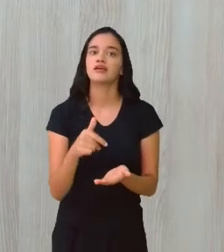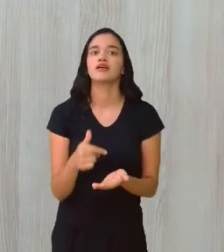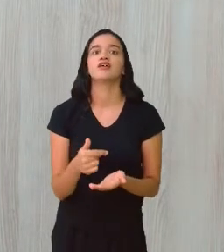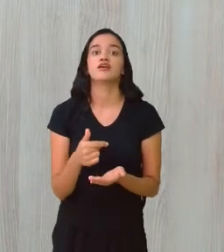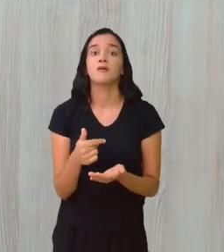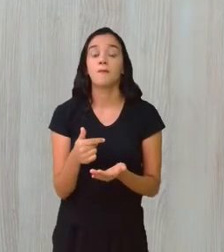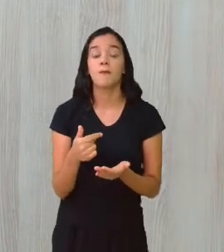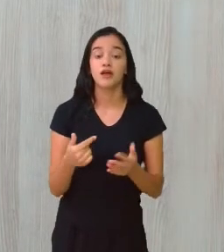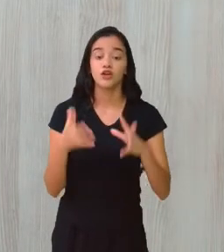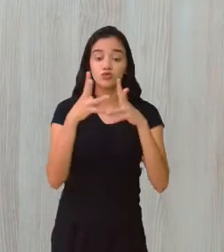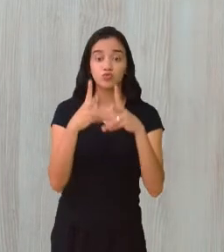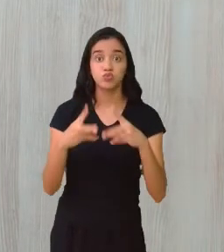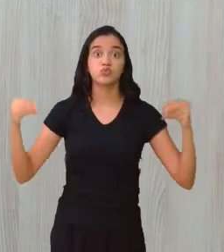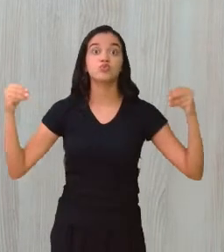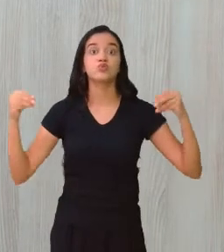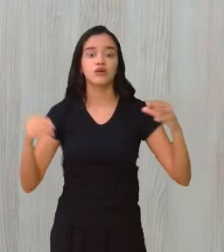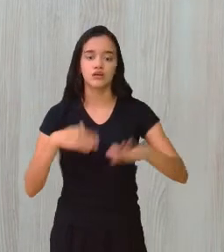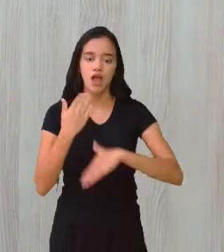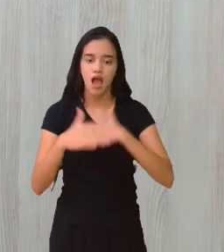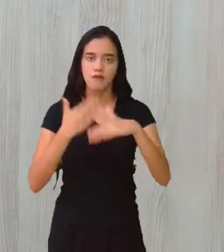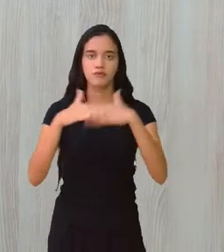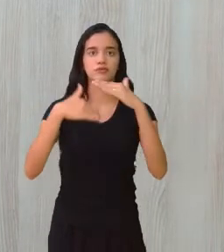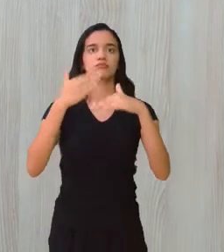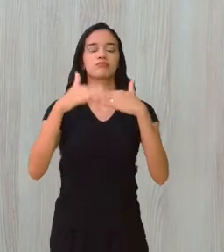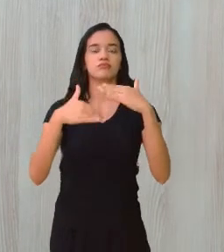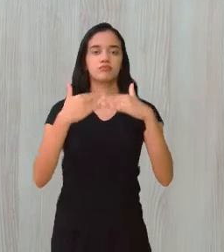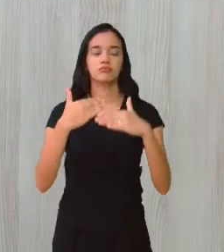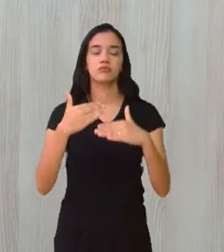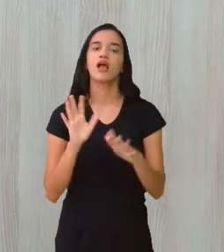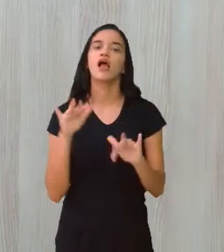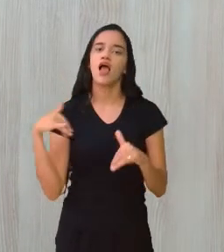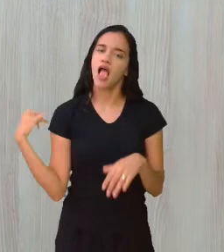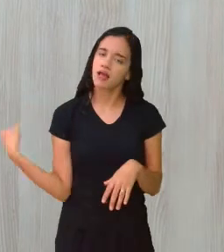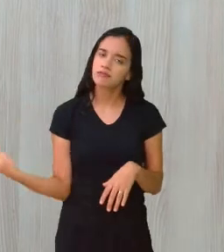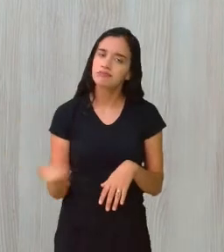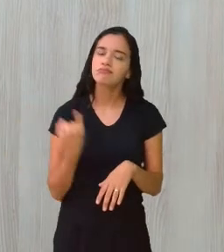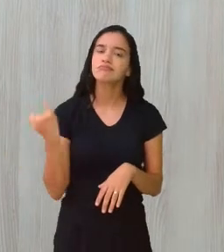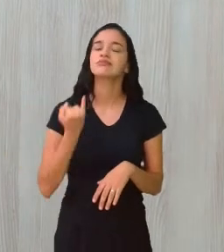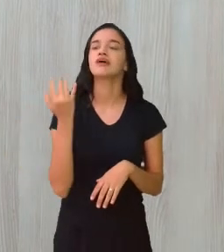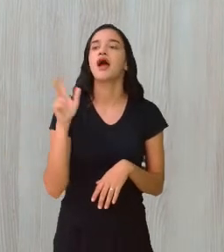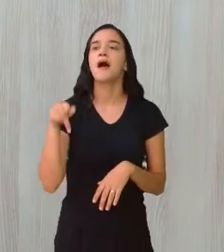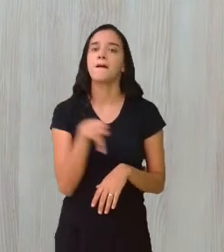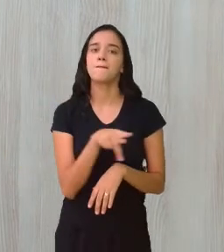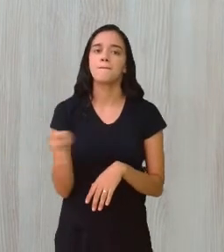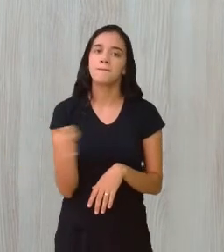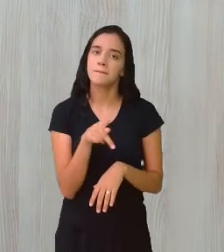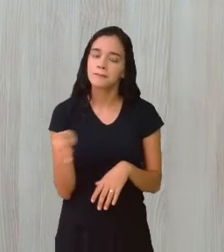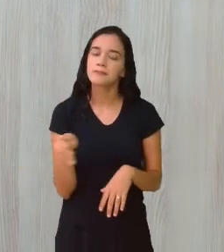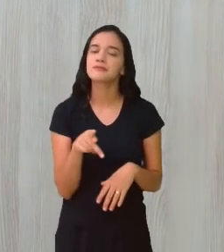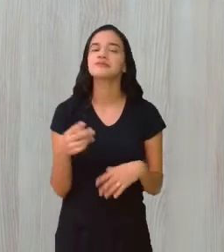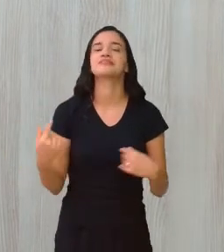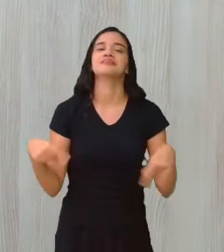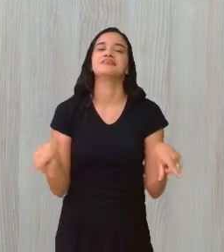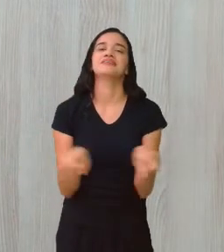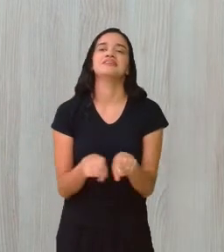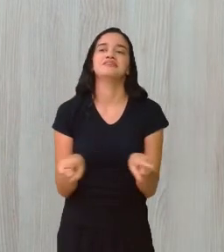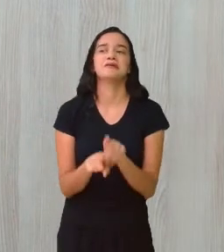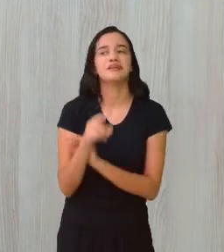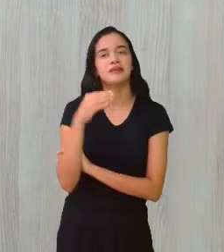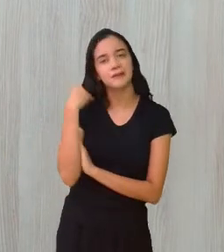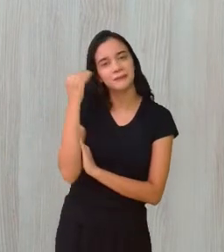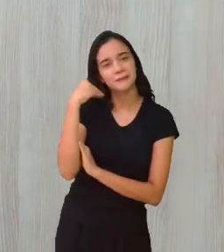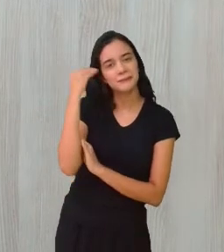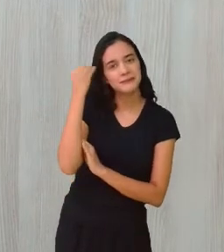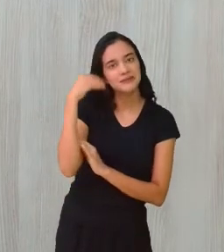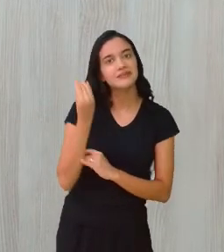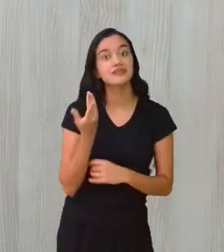os rios e avançaram nesse sentido, né? Então é muito importante. A professora Carol, inclusive, já teve a experiência